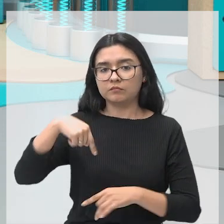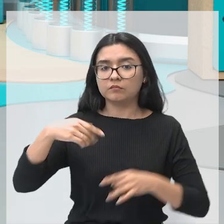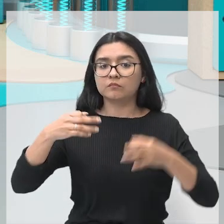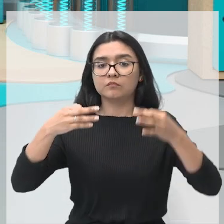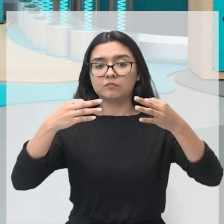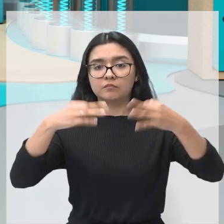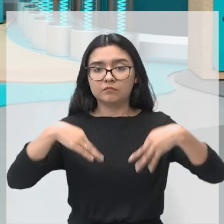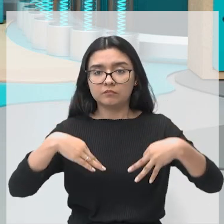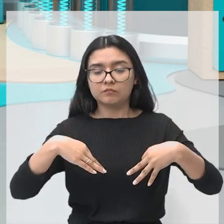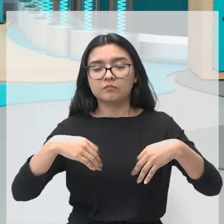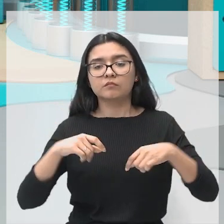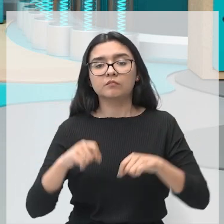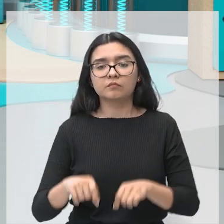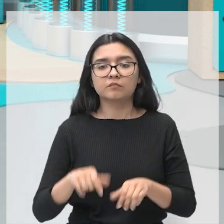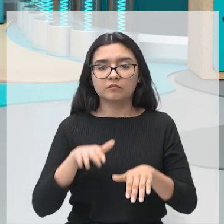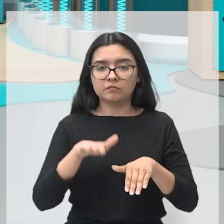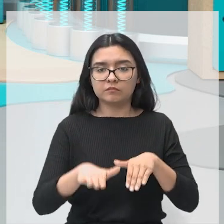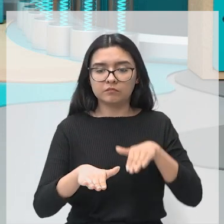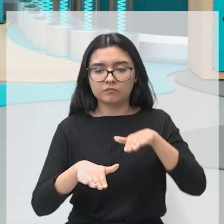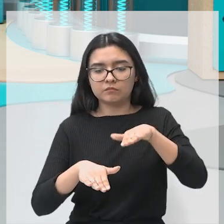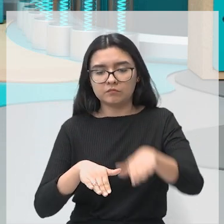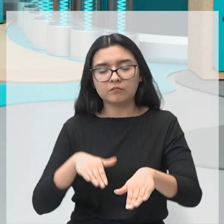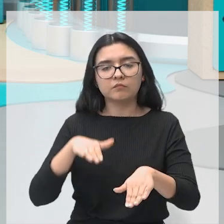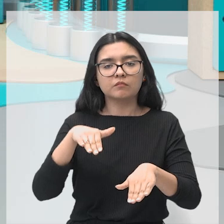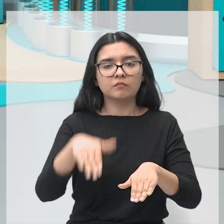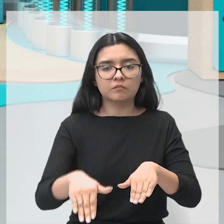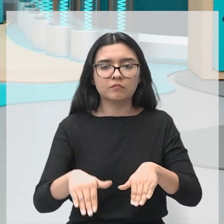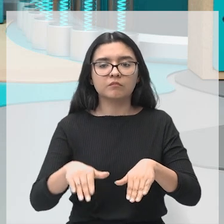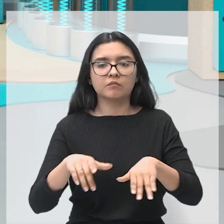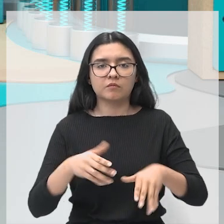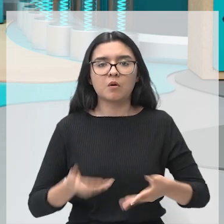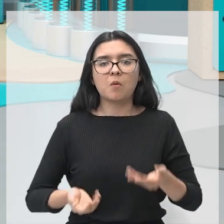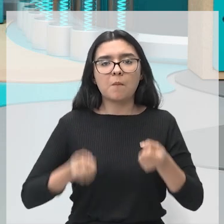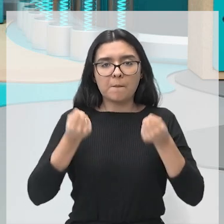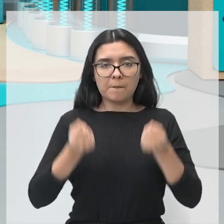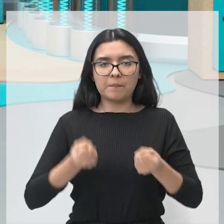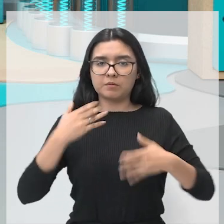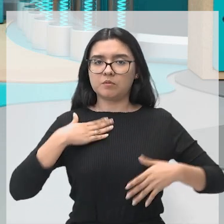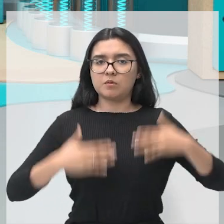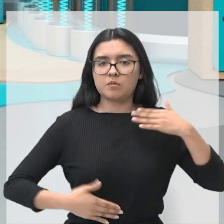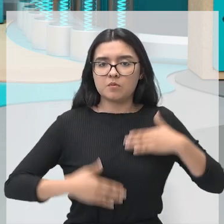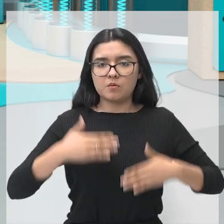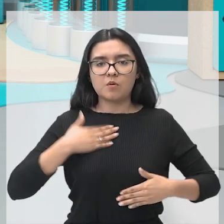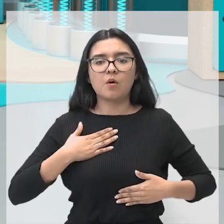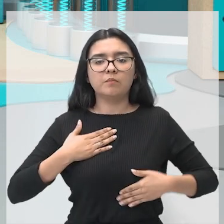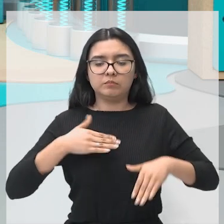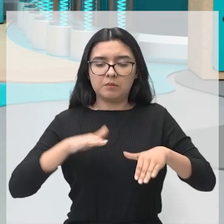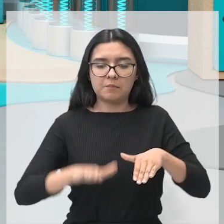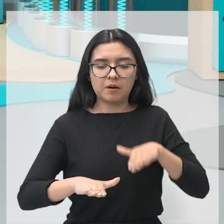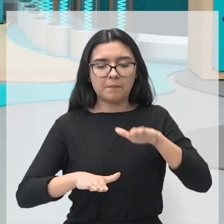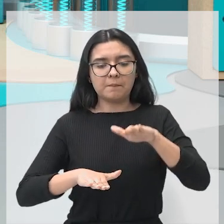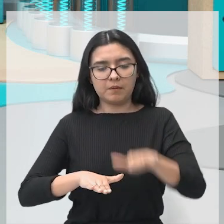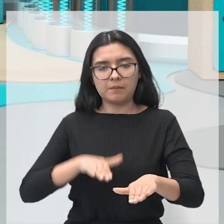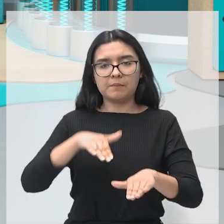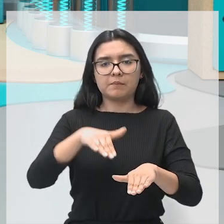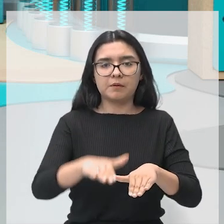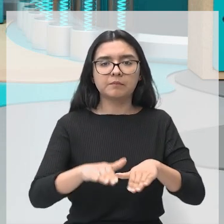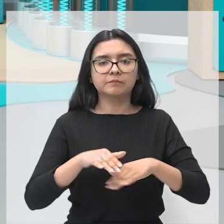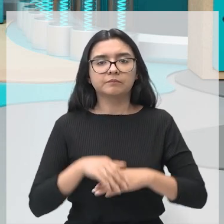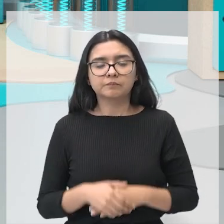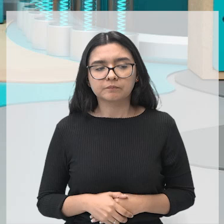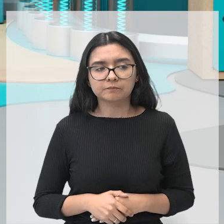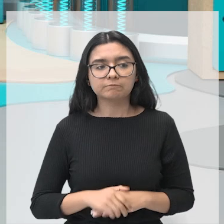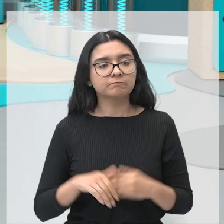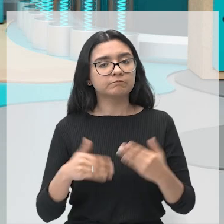que mais absorve ali o choque e vai dividir o peso de forma mais uniforme, vai estar bem mais distribuído.